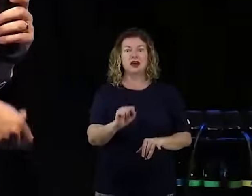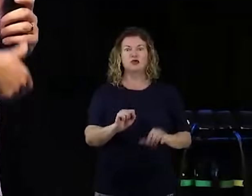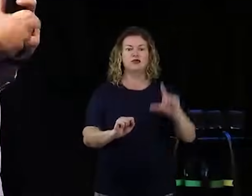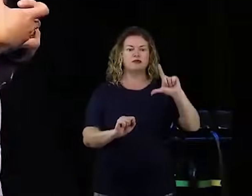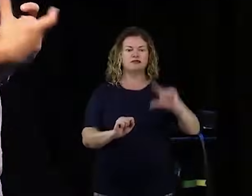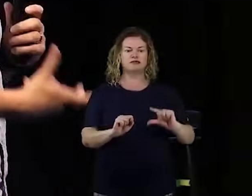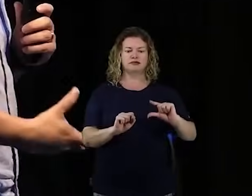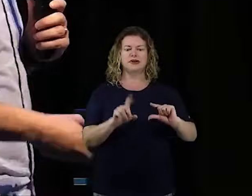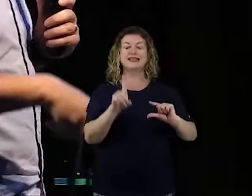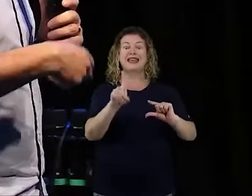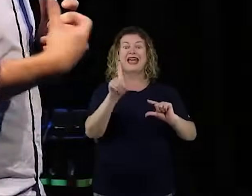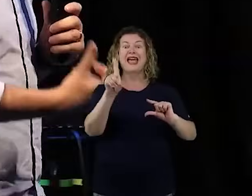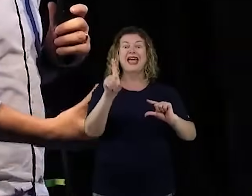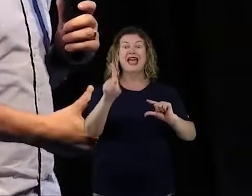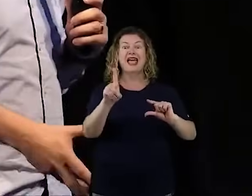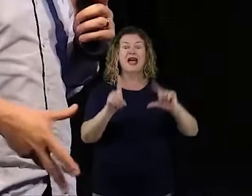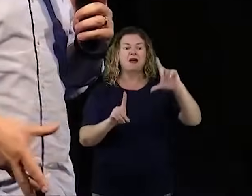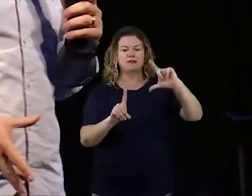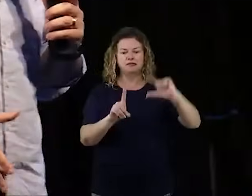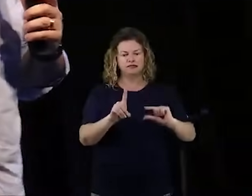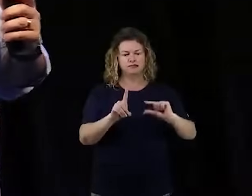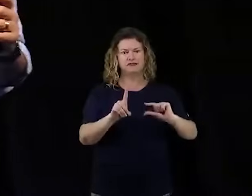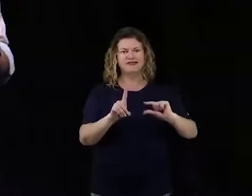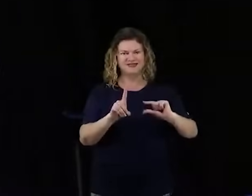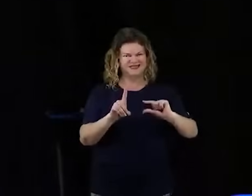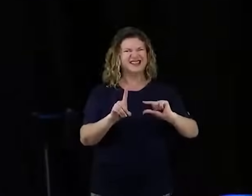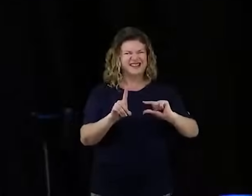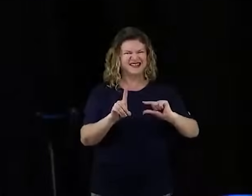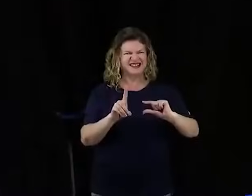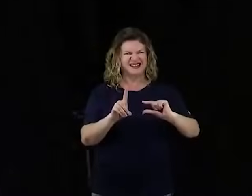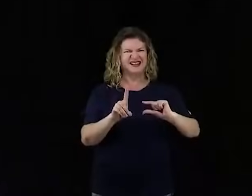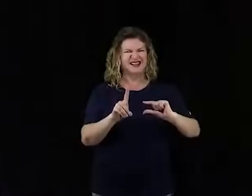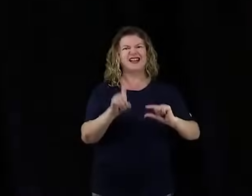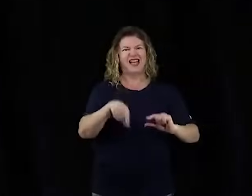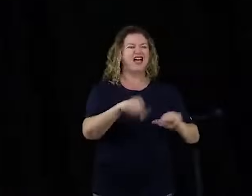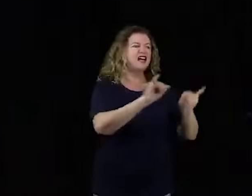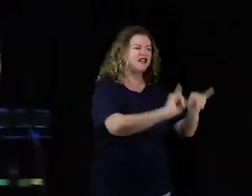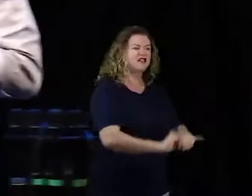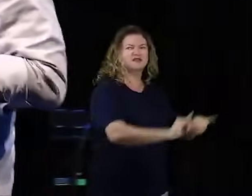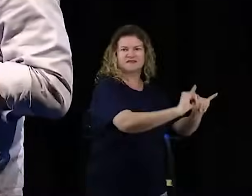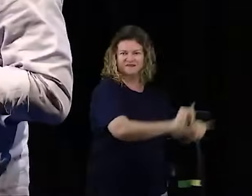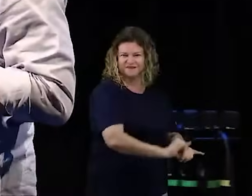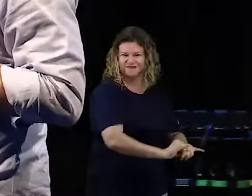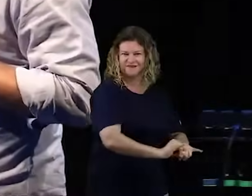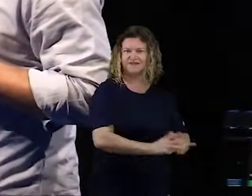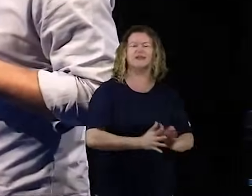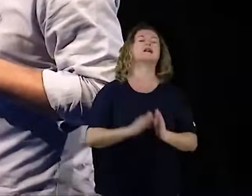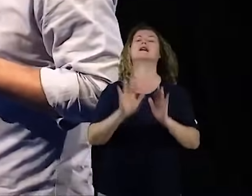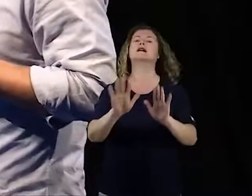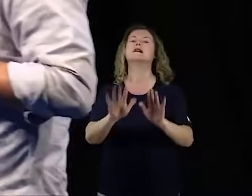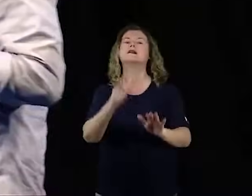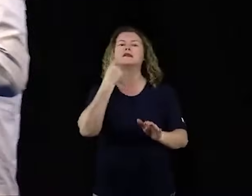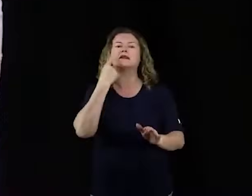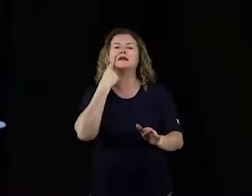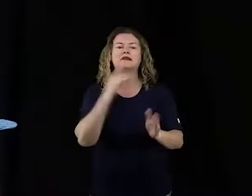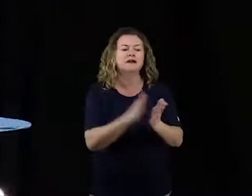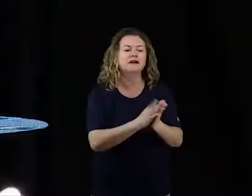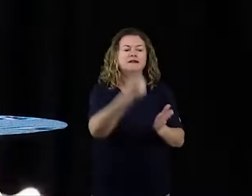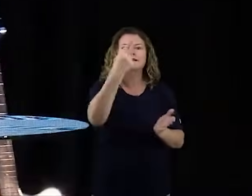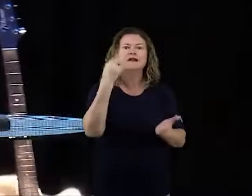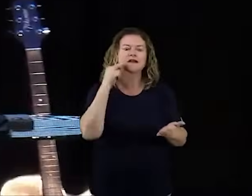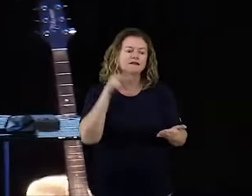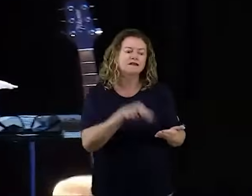de alguém que rivaliza com Deus Judá aqui ele tá remetendo a gente se você quiser abrir sua Bíblia em casa e anotar